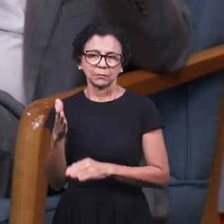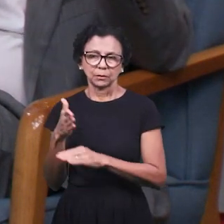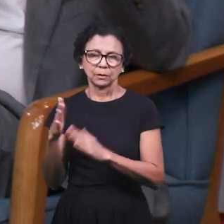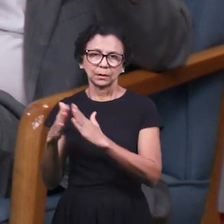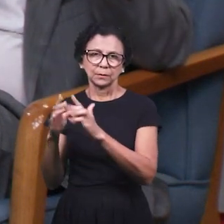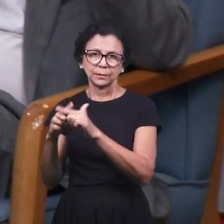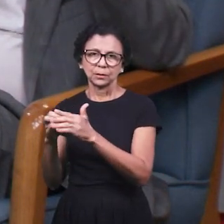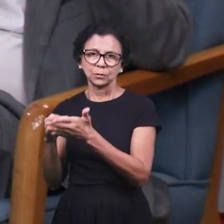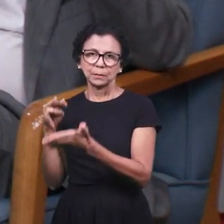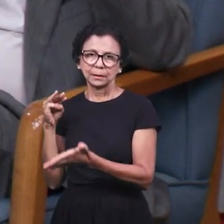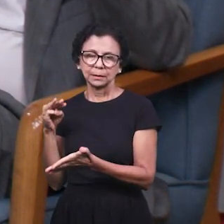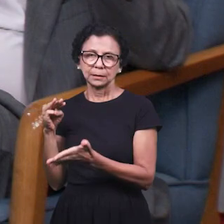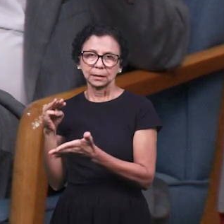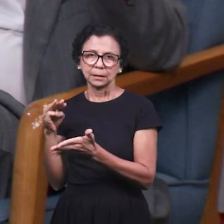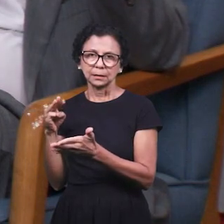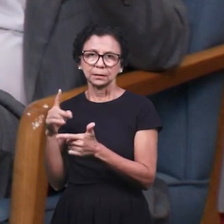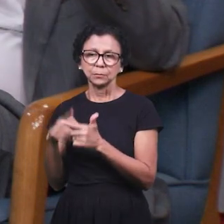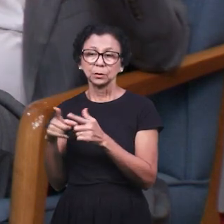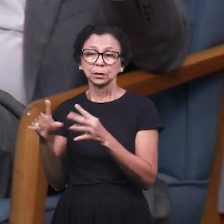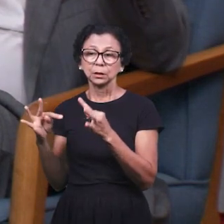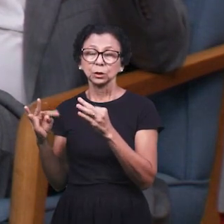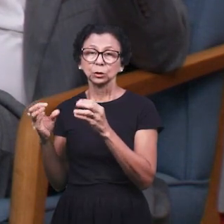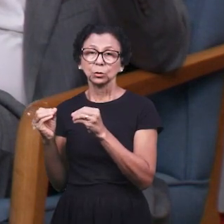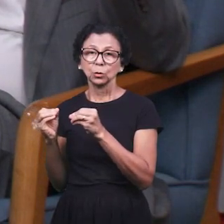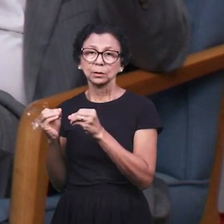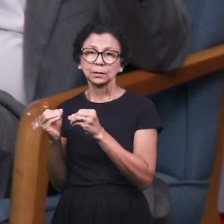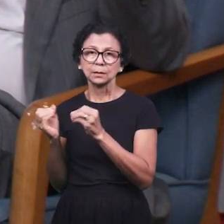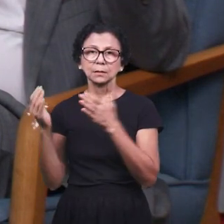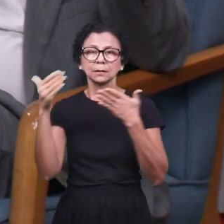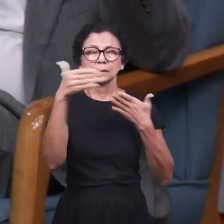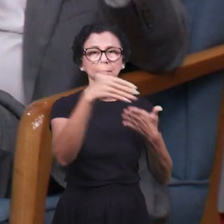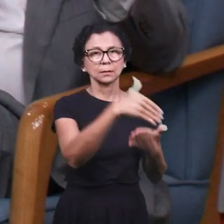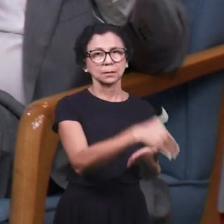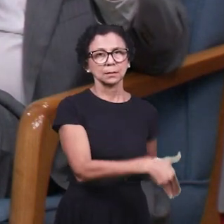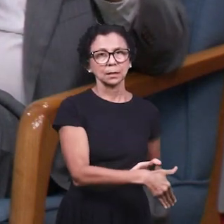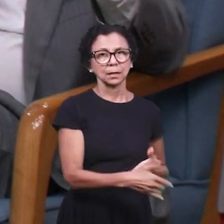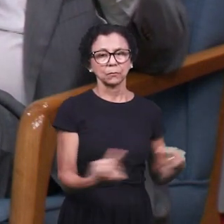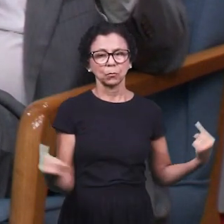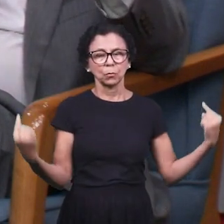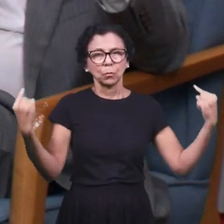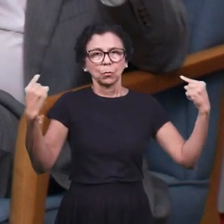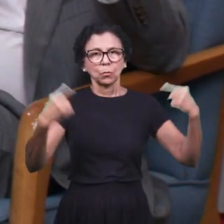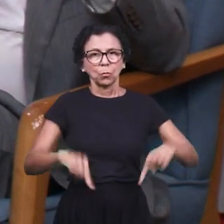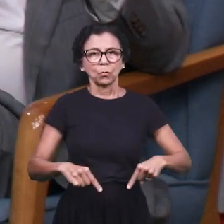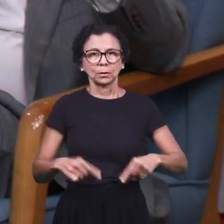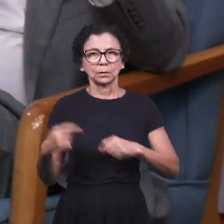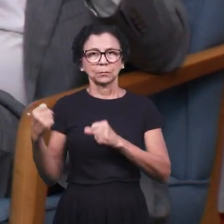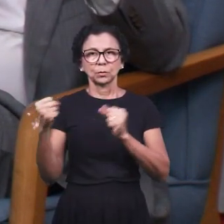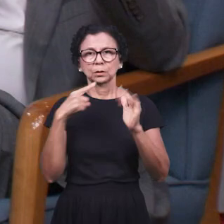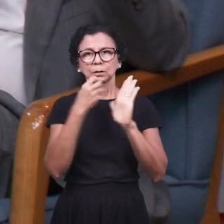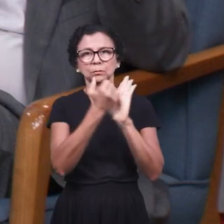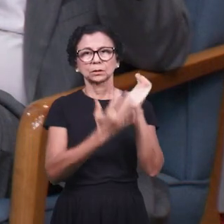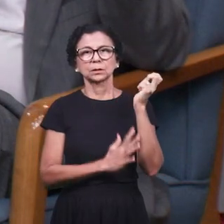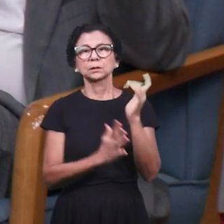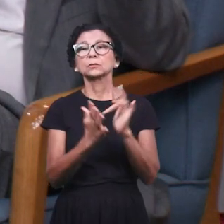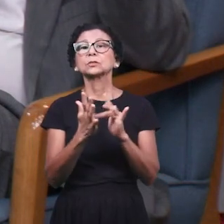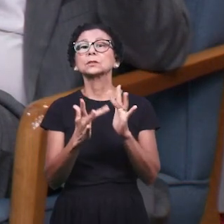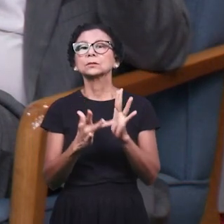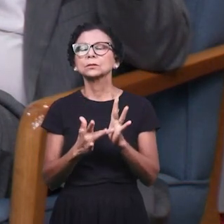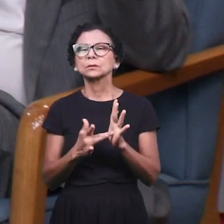todas sem exceção, se levantaram contra o clamor pelo sangue de